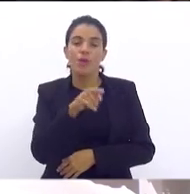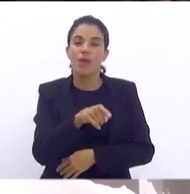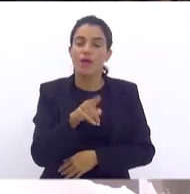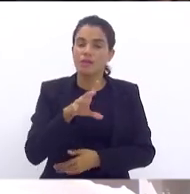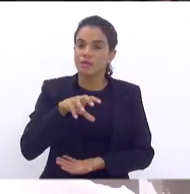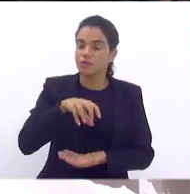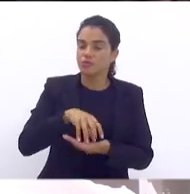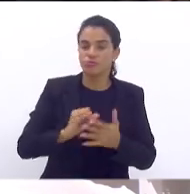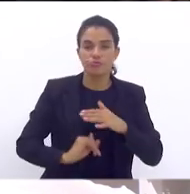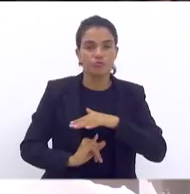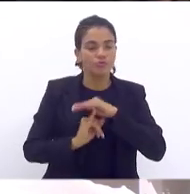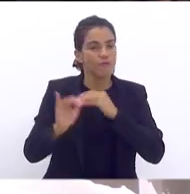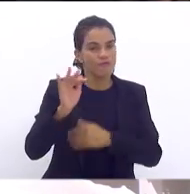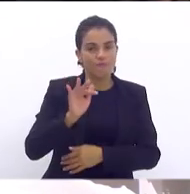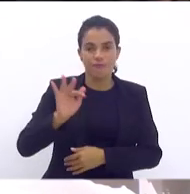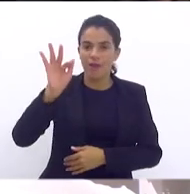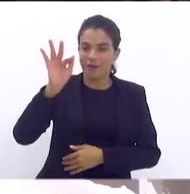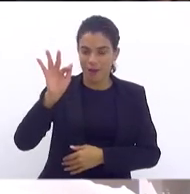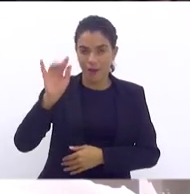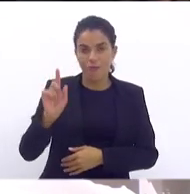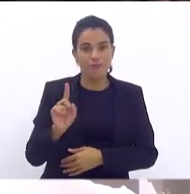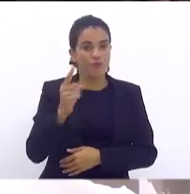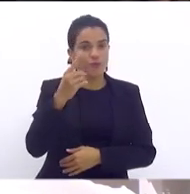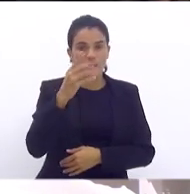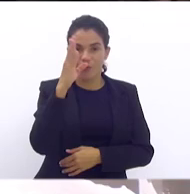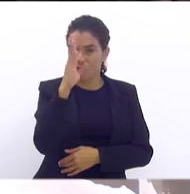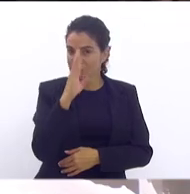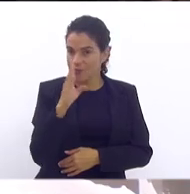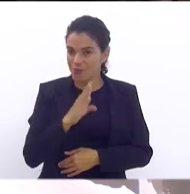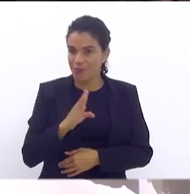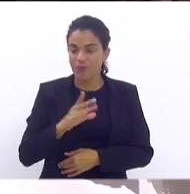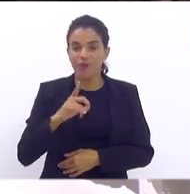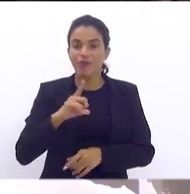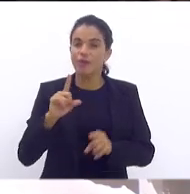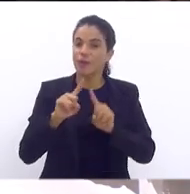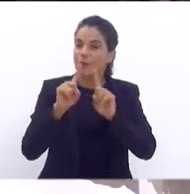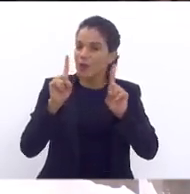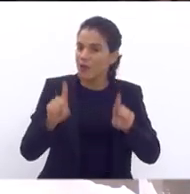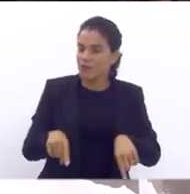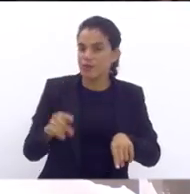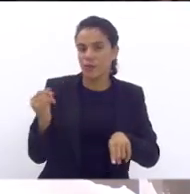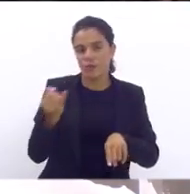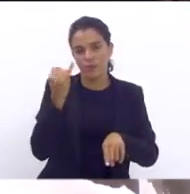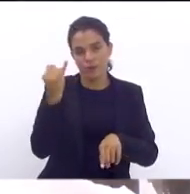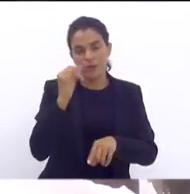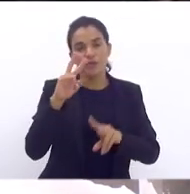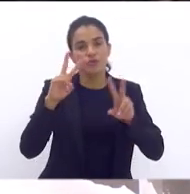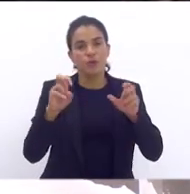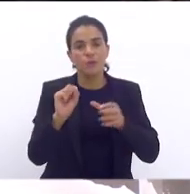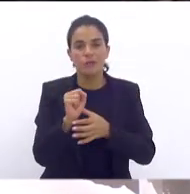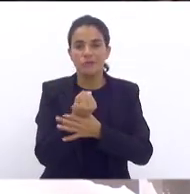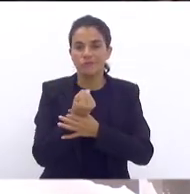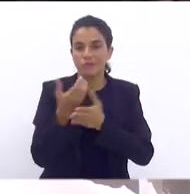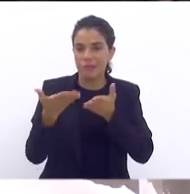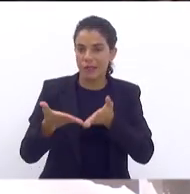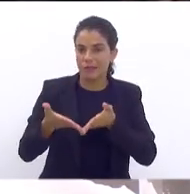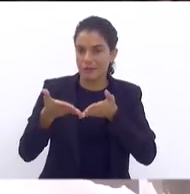que é único no Brasil e tem uma função muito relevante no que diz respeito à segurança da